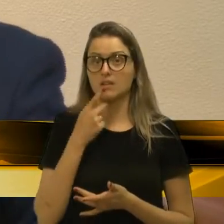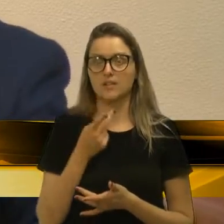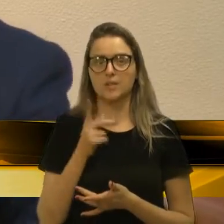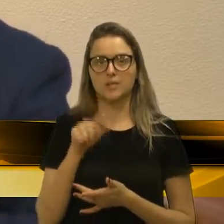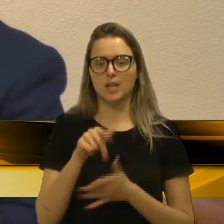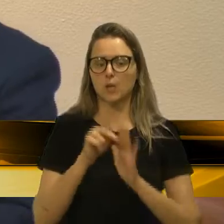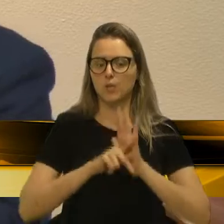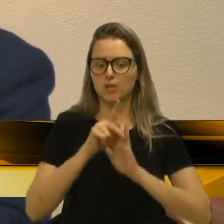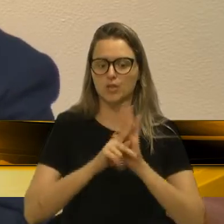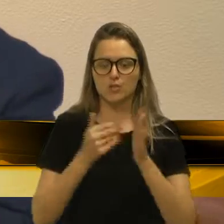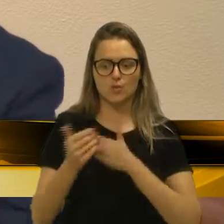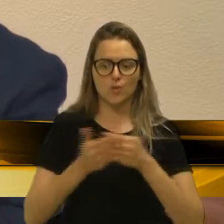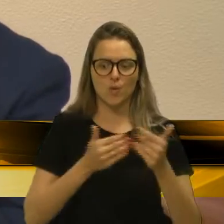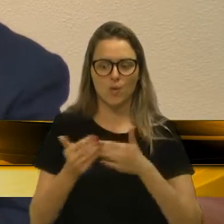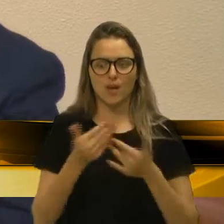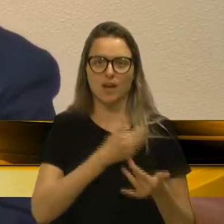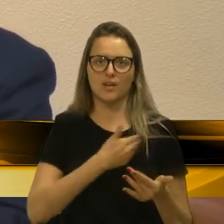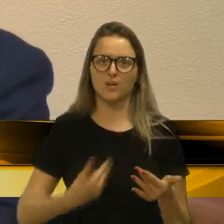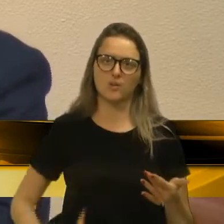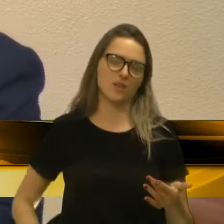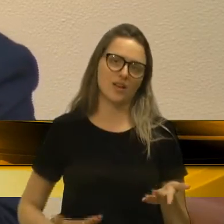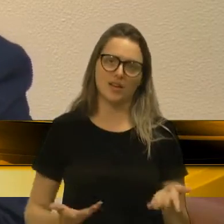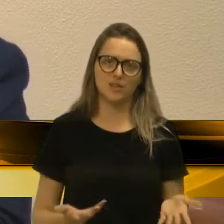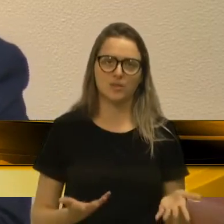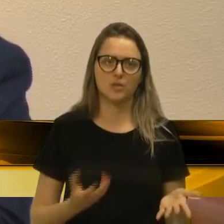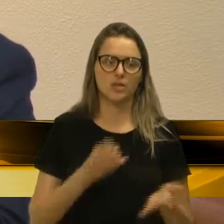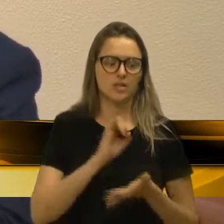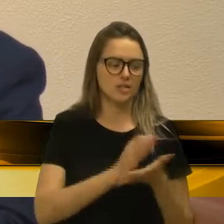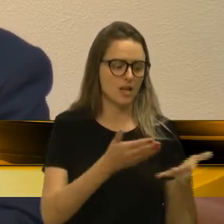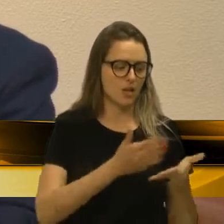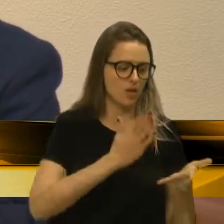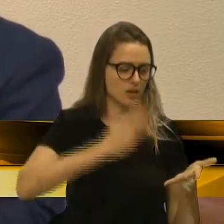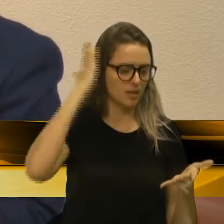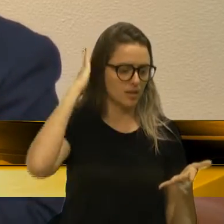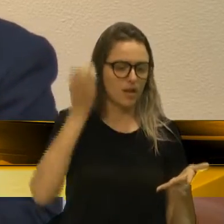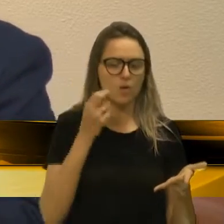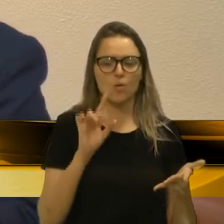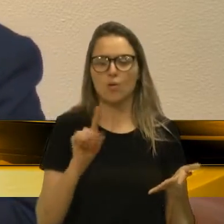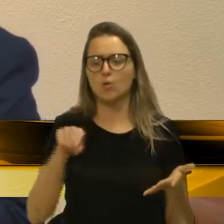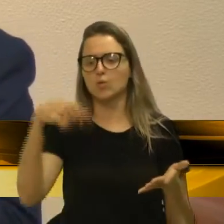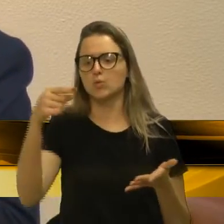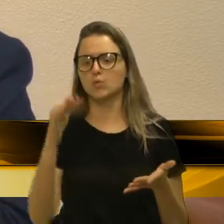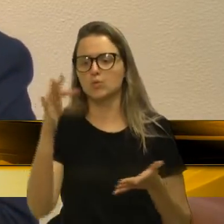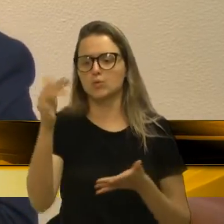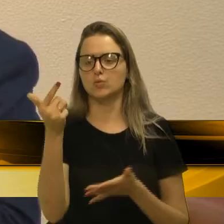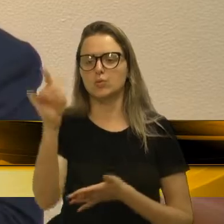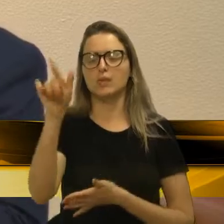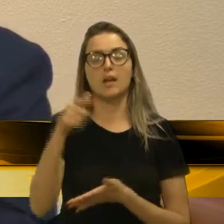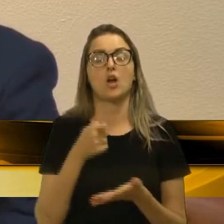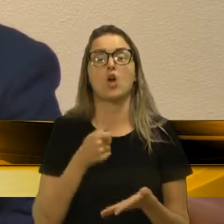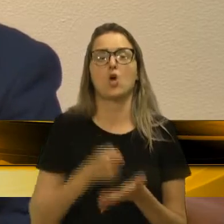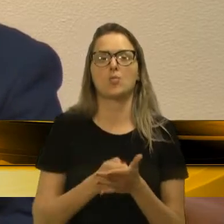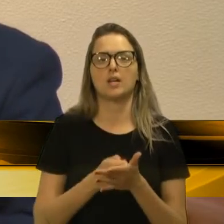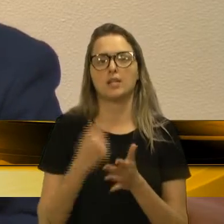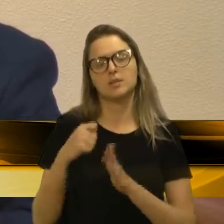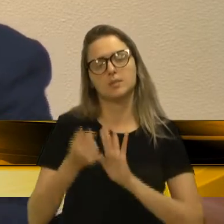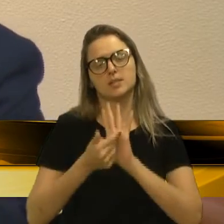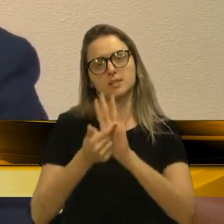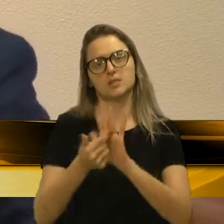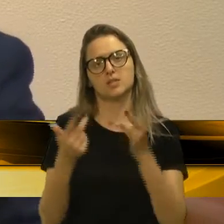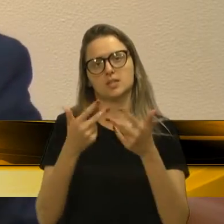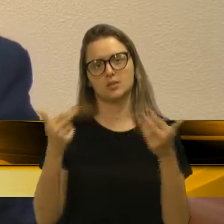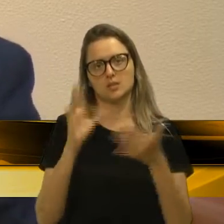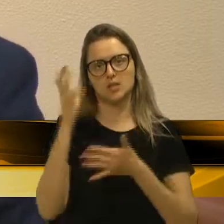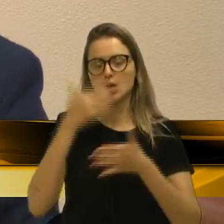qualquer governante, seja ele esse prefeito, seja o próximo, tem que ser a obrigação de se tornar transparente.